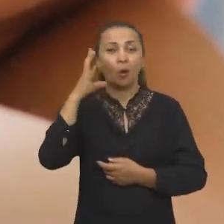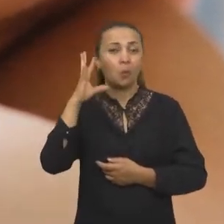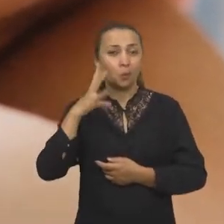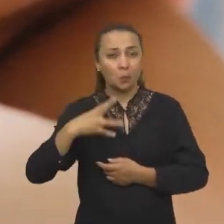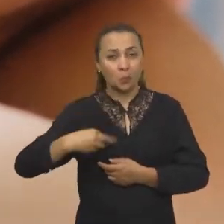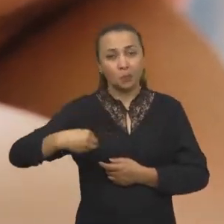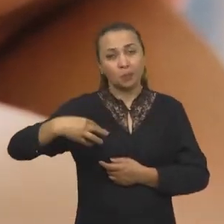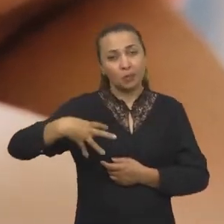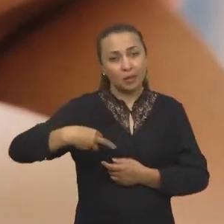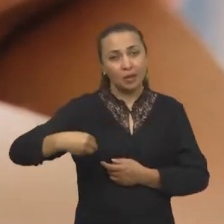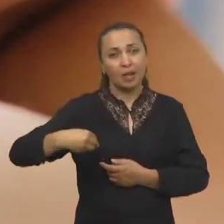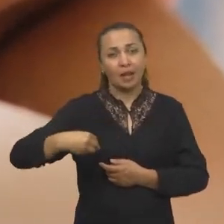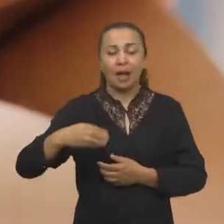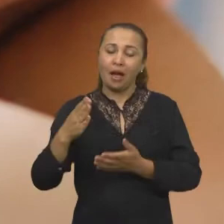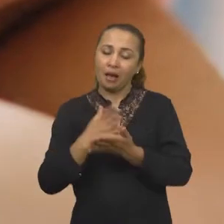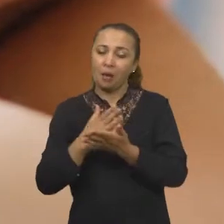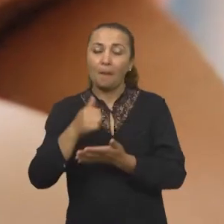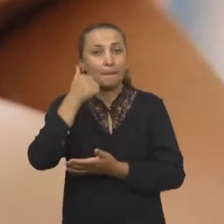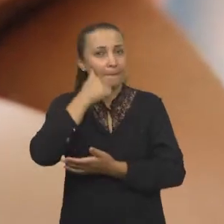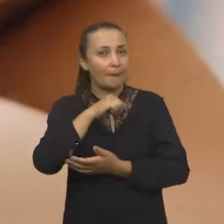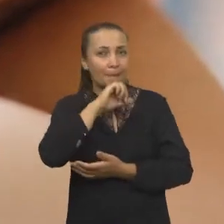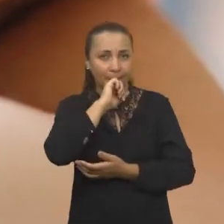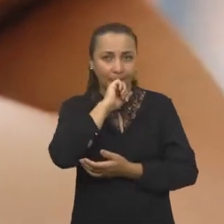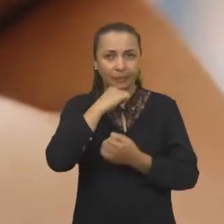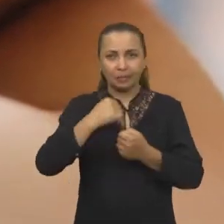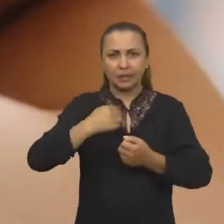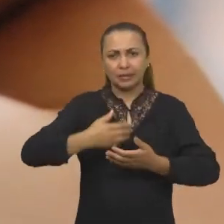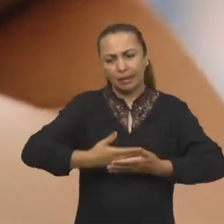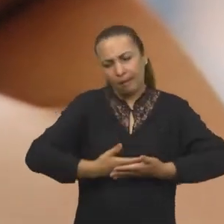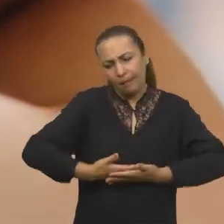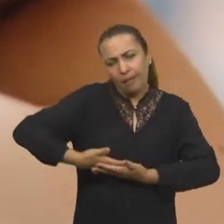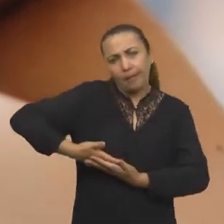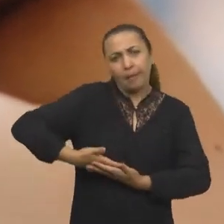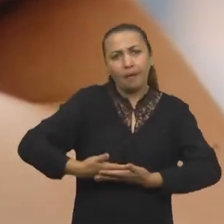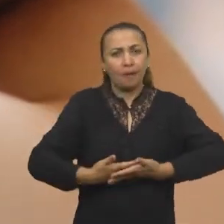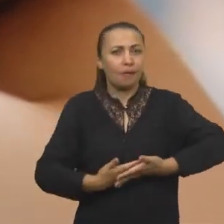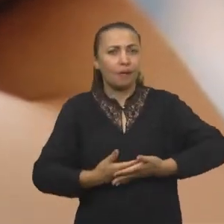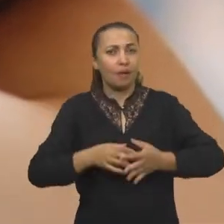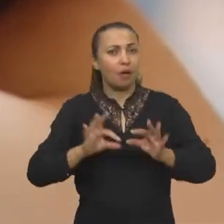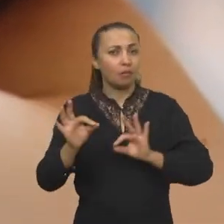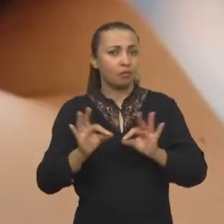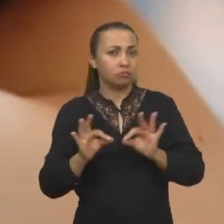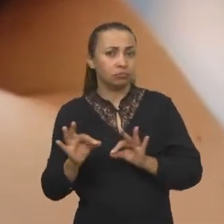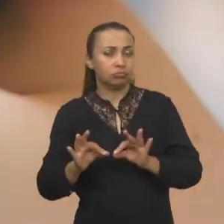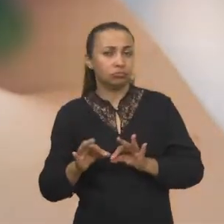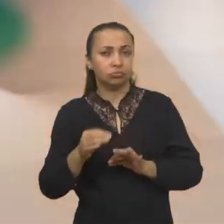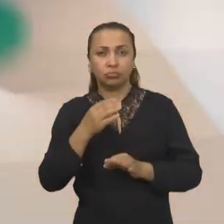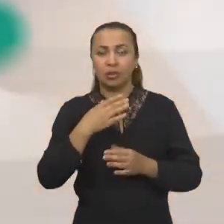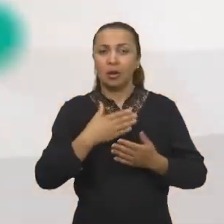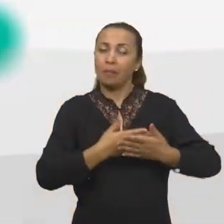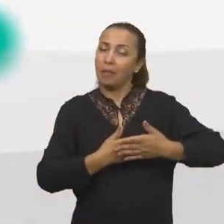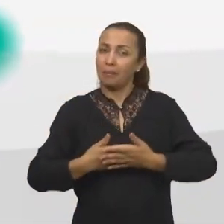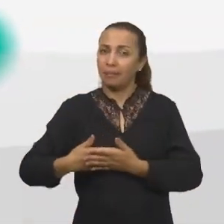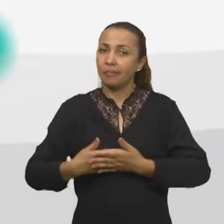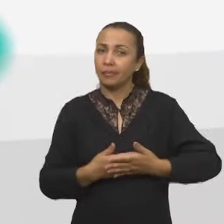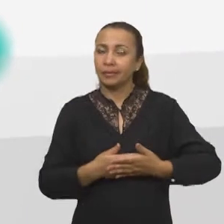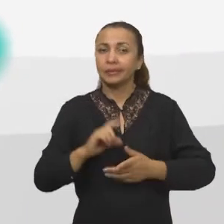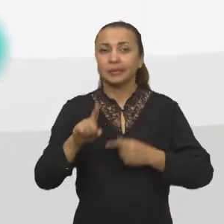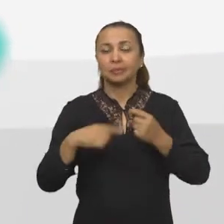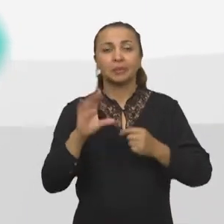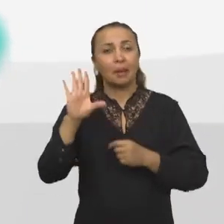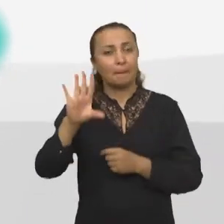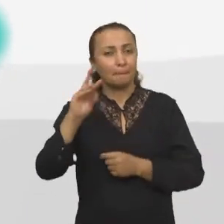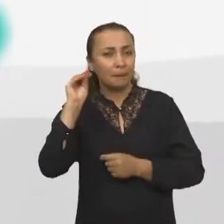pegar não só o mamilo, mas a parte, uma boa parte dessa areola. Então, esses problemas mamários, quais são eles, né? O engurgitamento